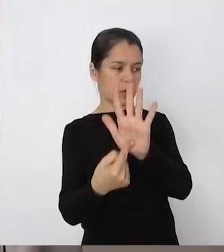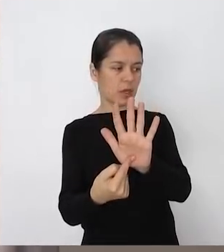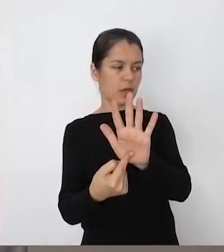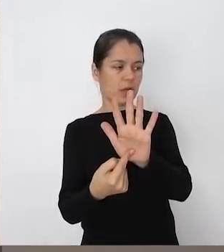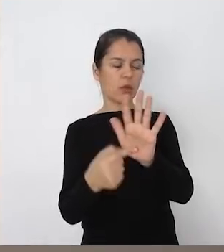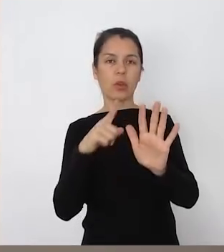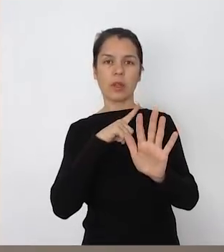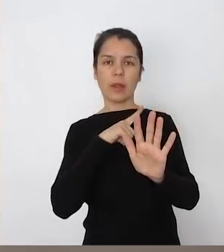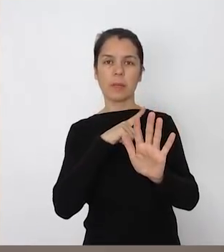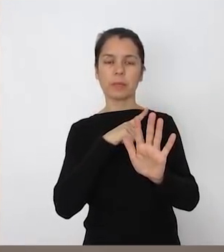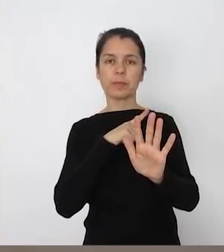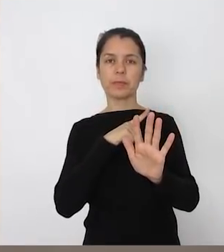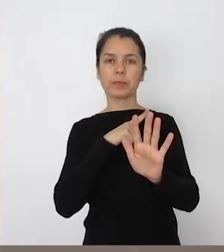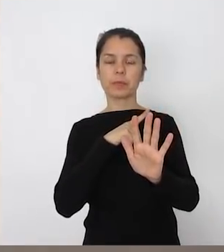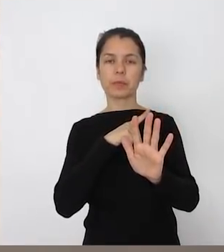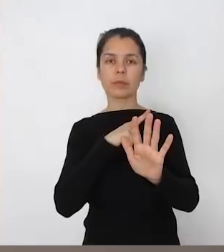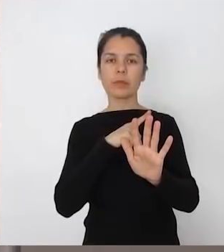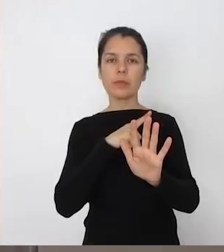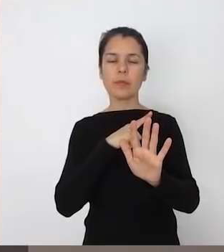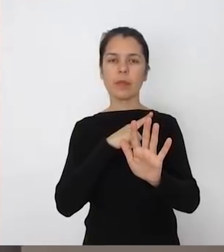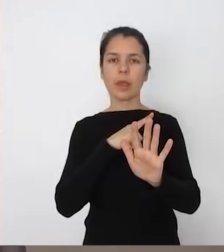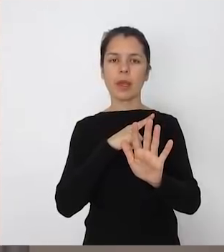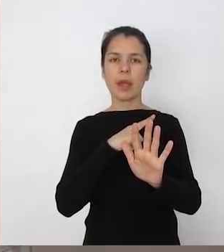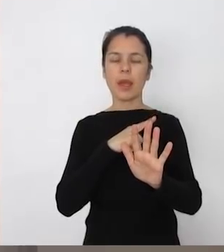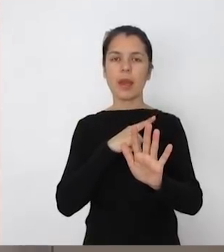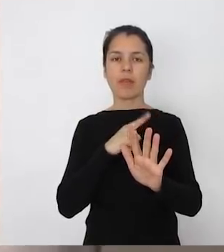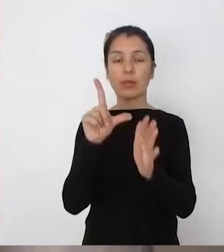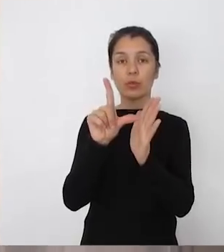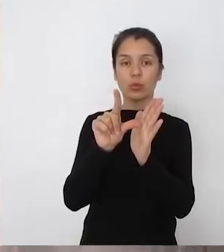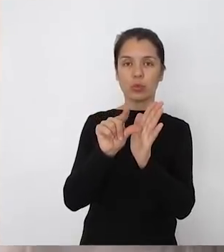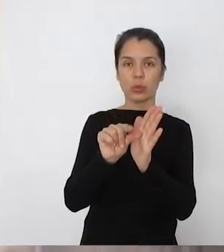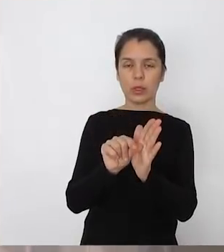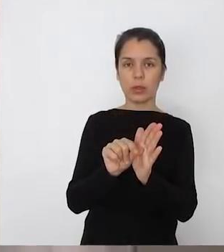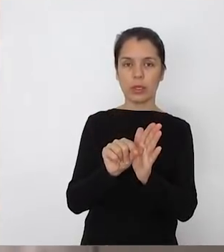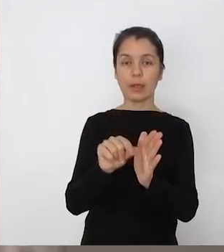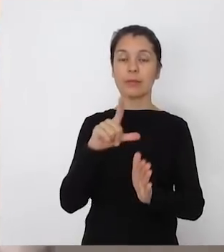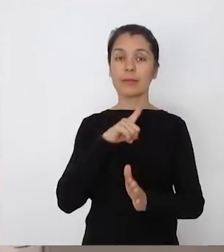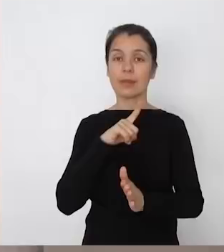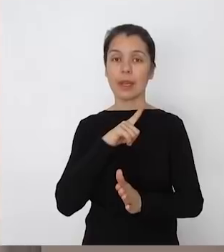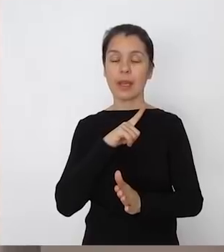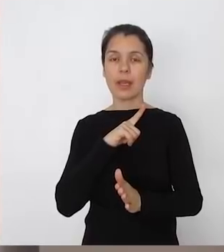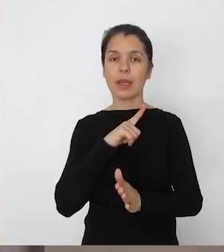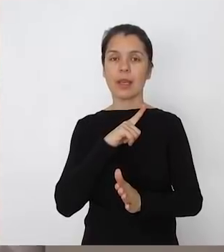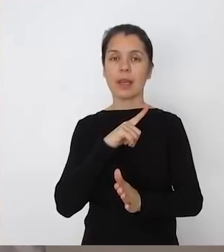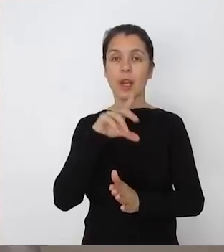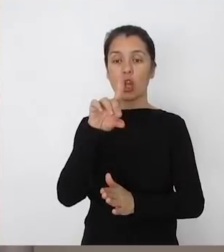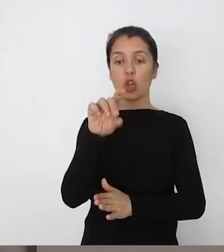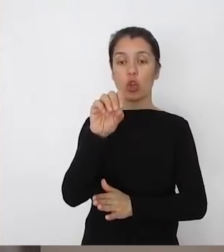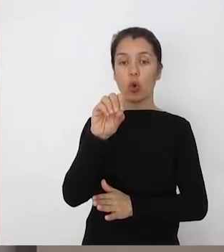regulação menstrual, pode dar cefaleia, disfunções sexuais. Então vocês vejam que interessante o remédio antipsicótico, ele